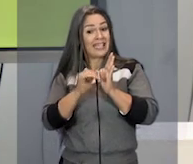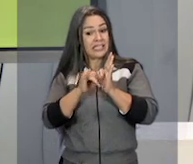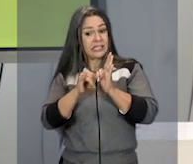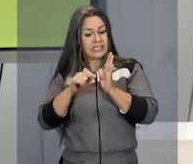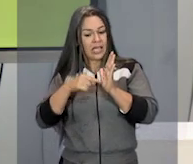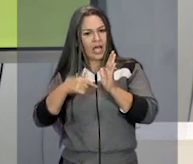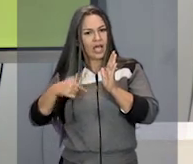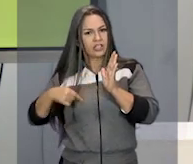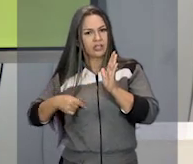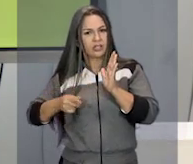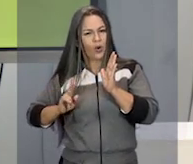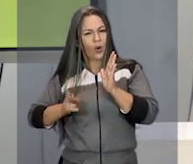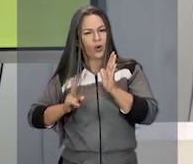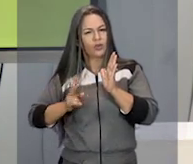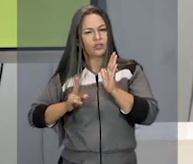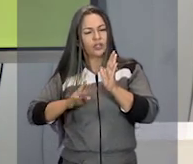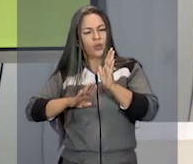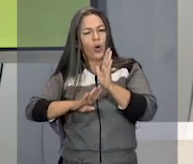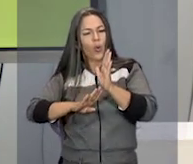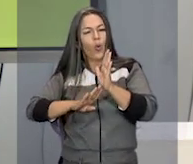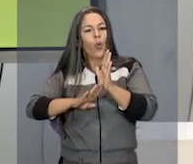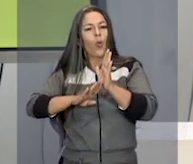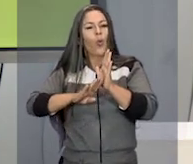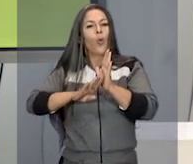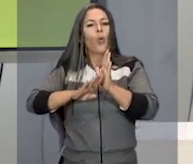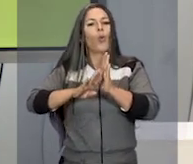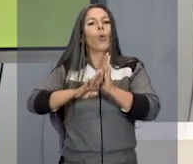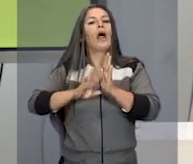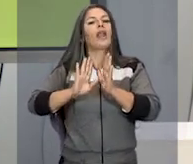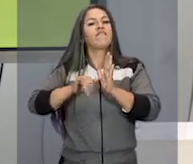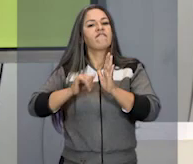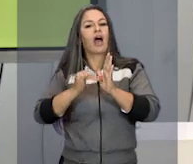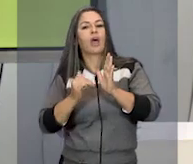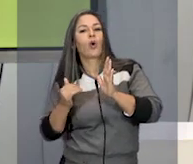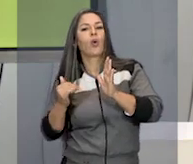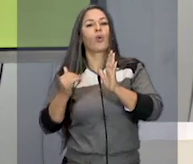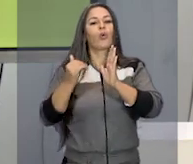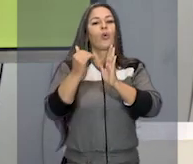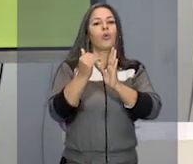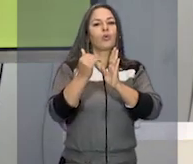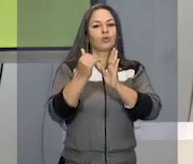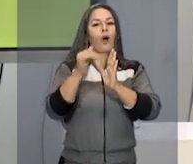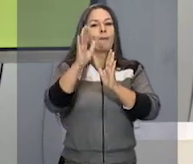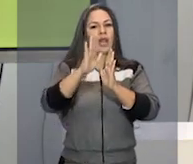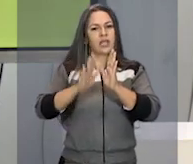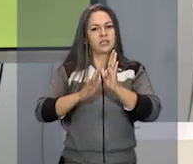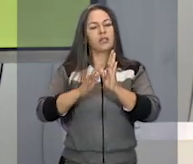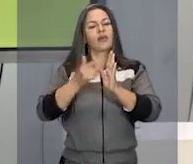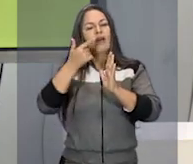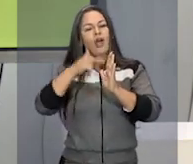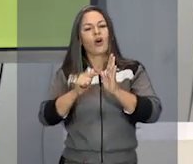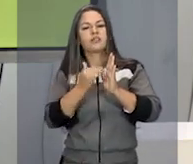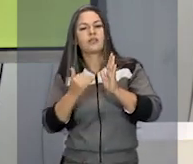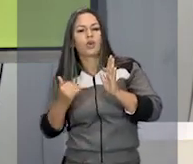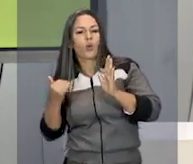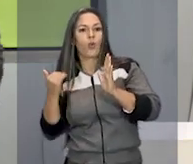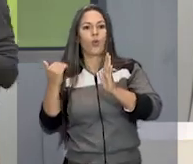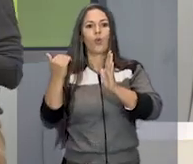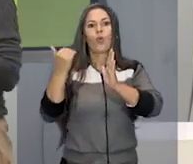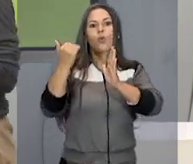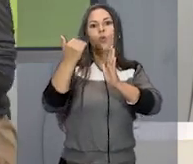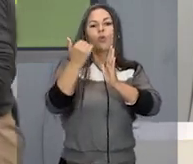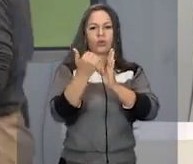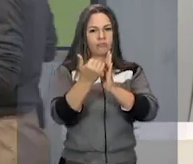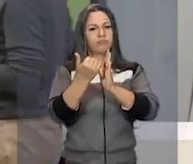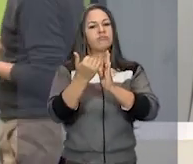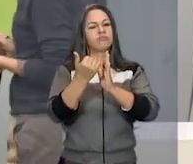continuar nesse ritmo, ela vai passar o Brasil em breve e deve chegar lá no topo em breve. Ela está fazendo uma ascensão muito